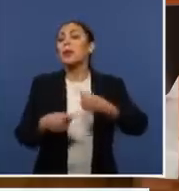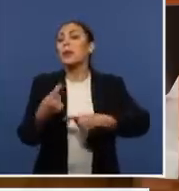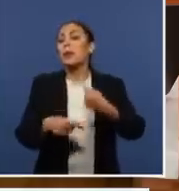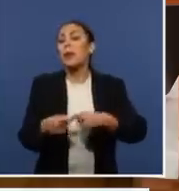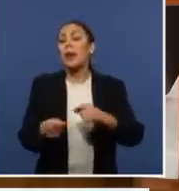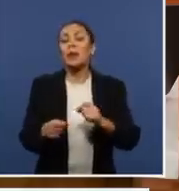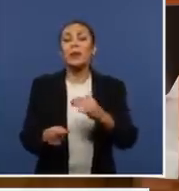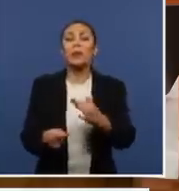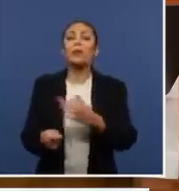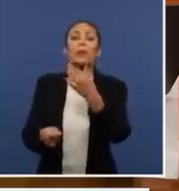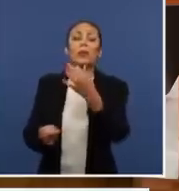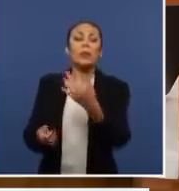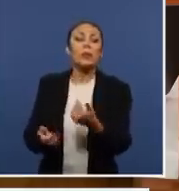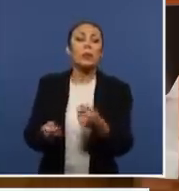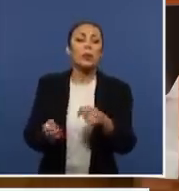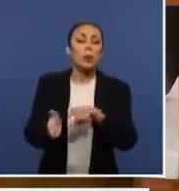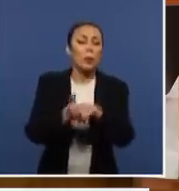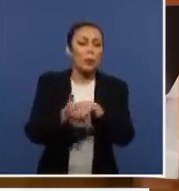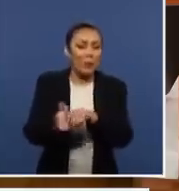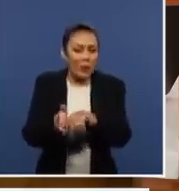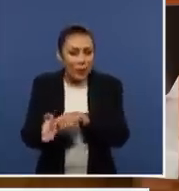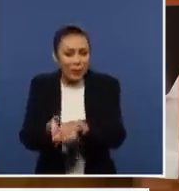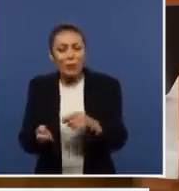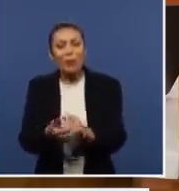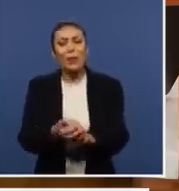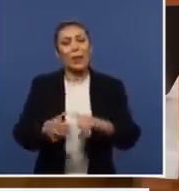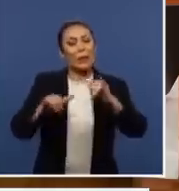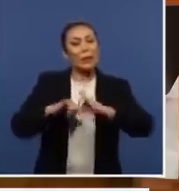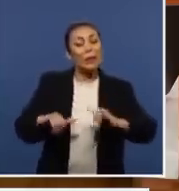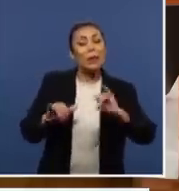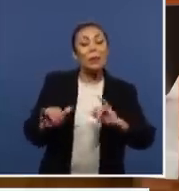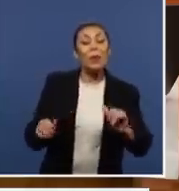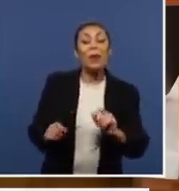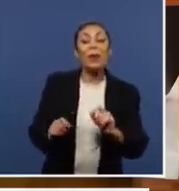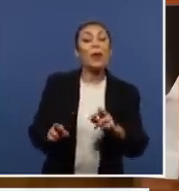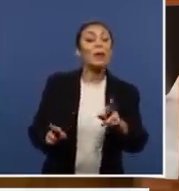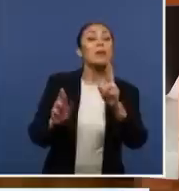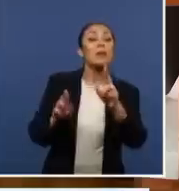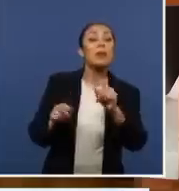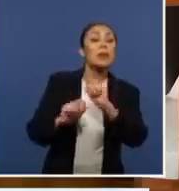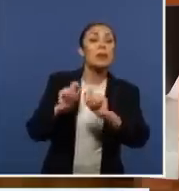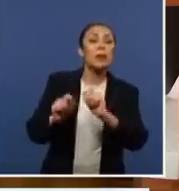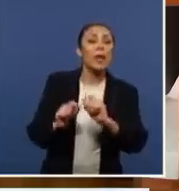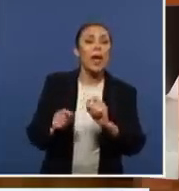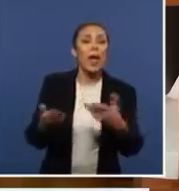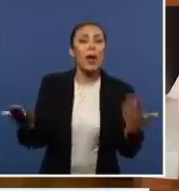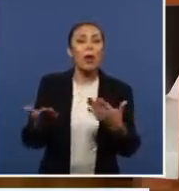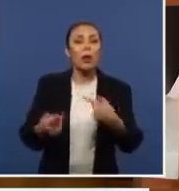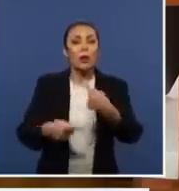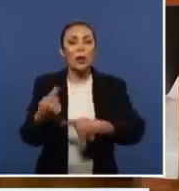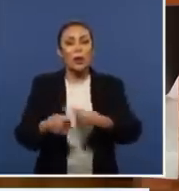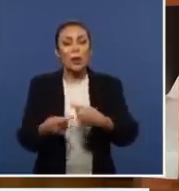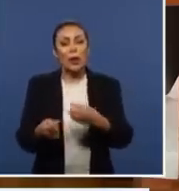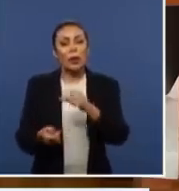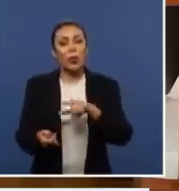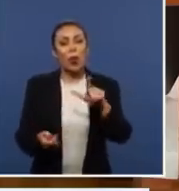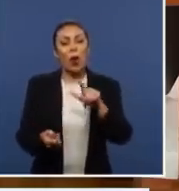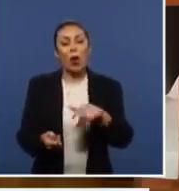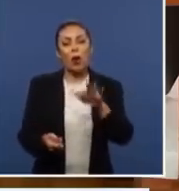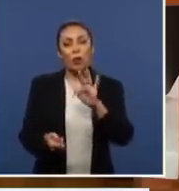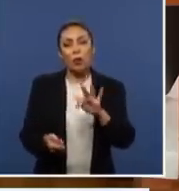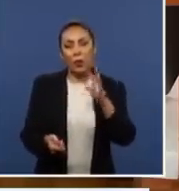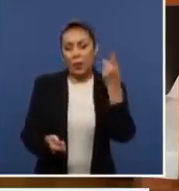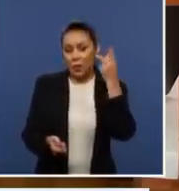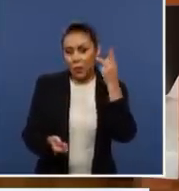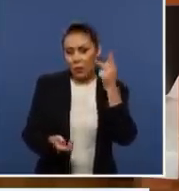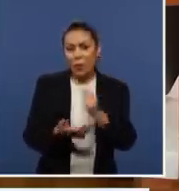ter aí nas próximas pesquisas, na campanha, o que que a gente pode esperar do efeito desse debate promovido pelo UOL, pela Folha de São